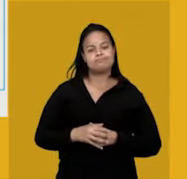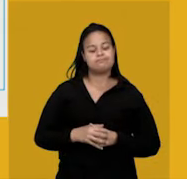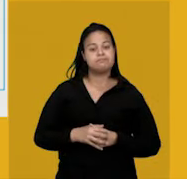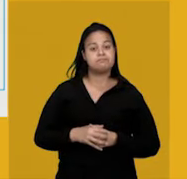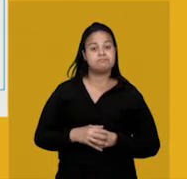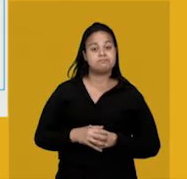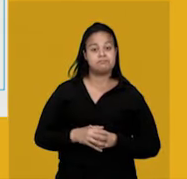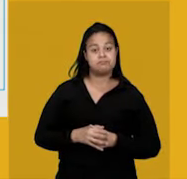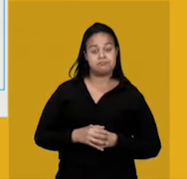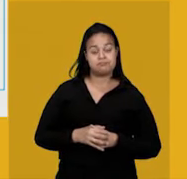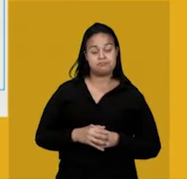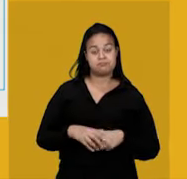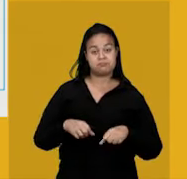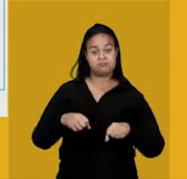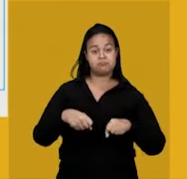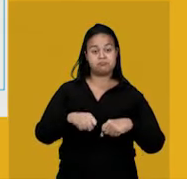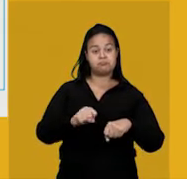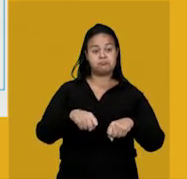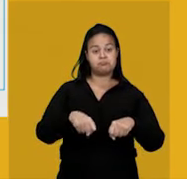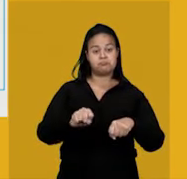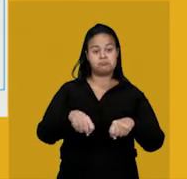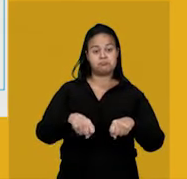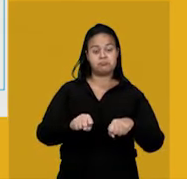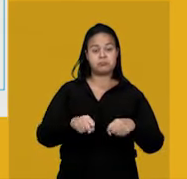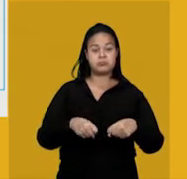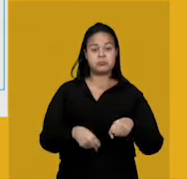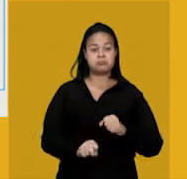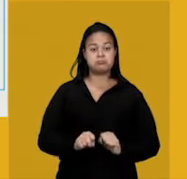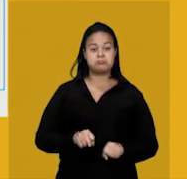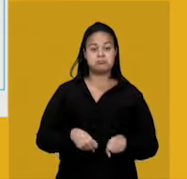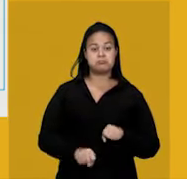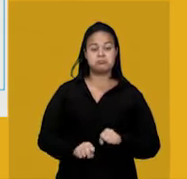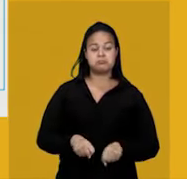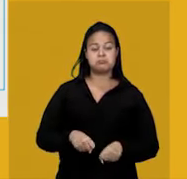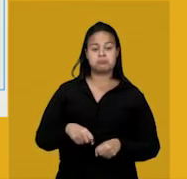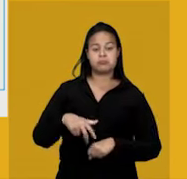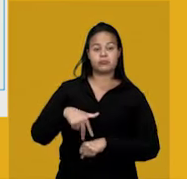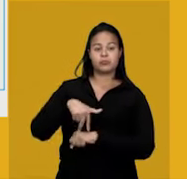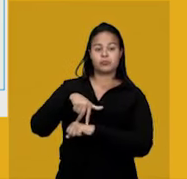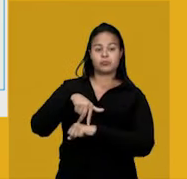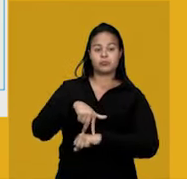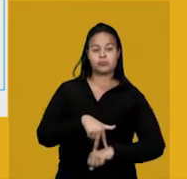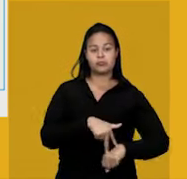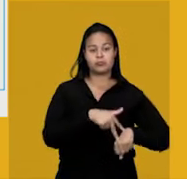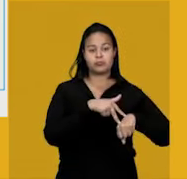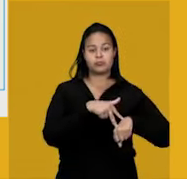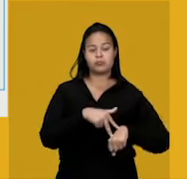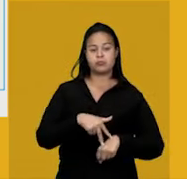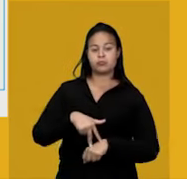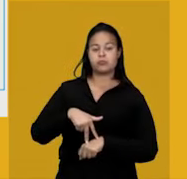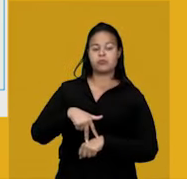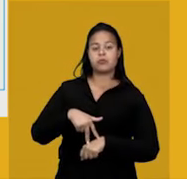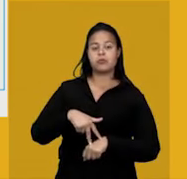como andar de motocicleta, bicicleta, skate ou